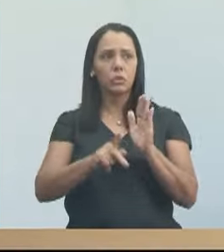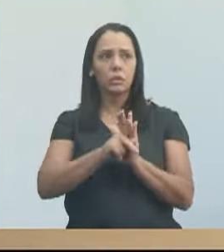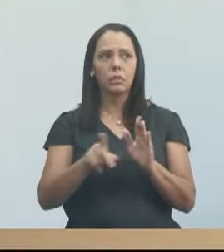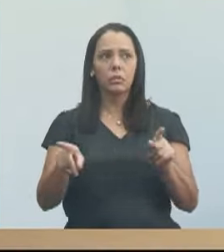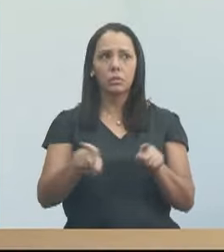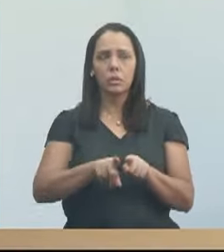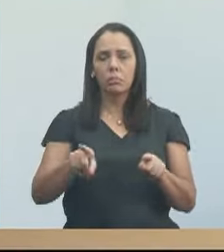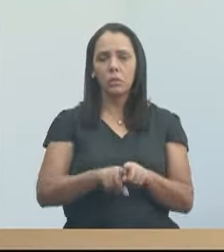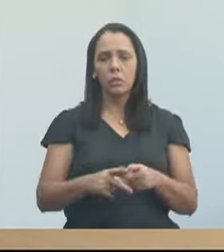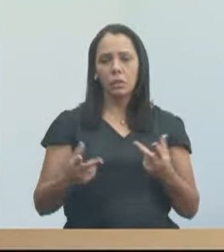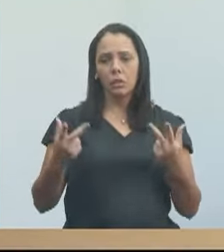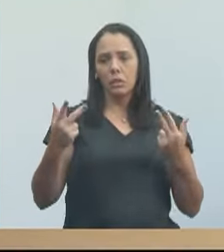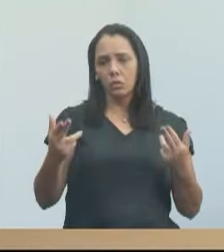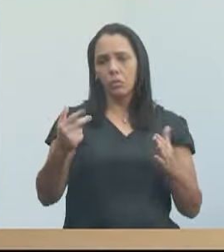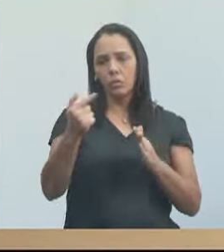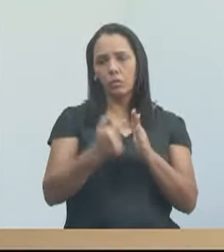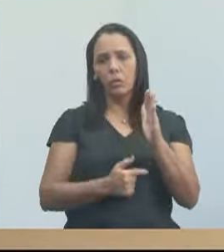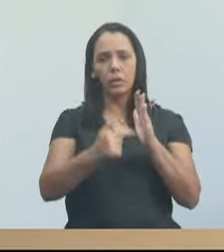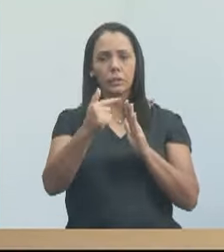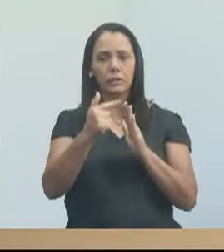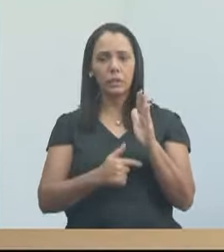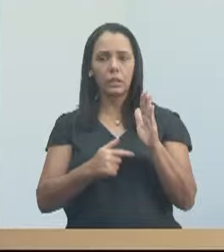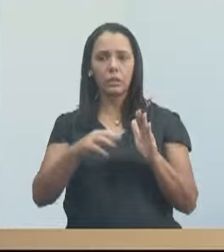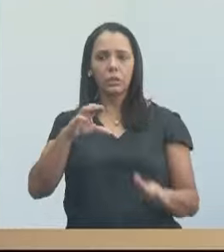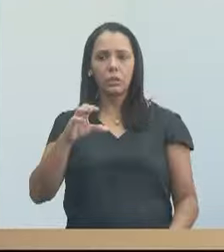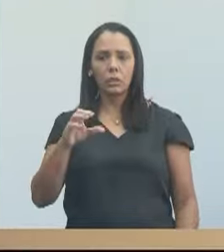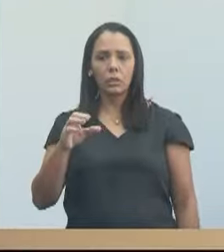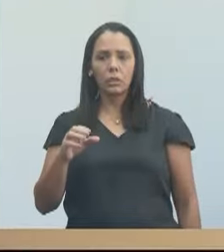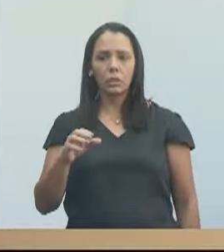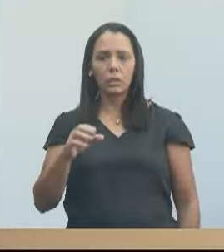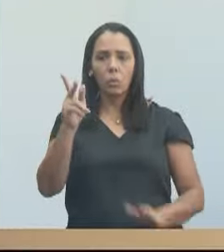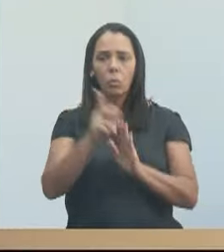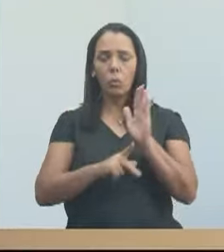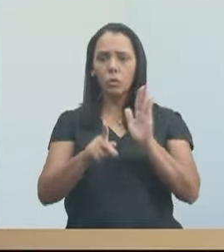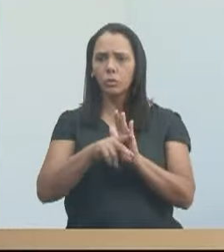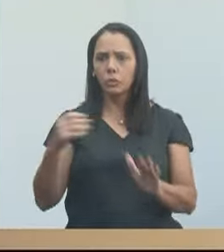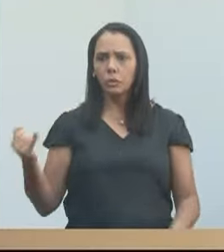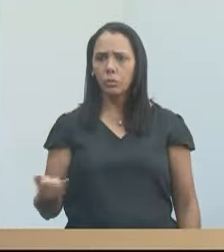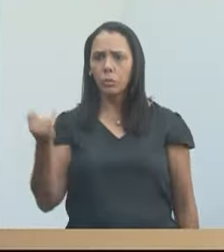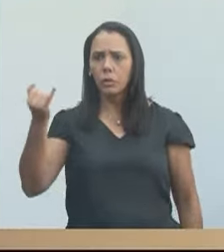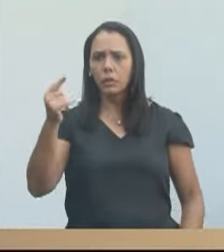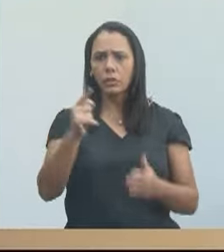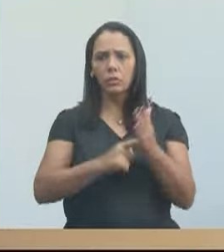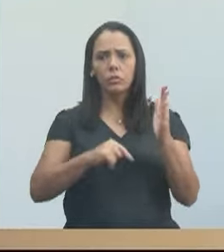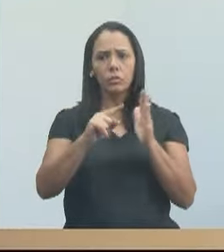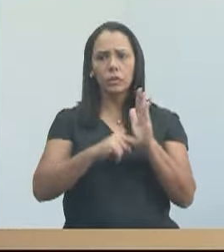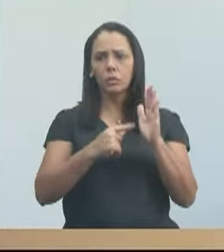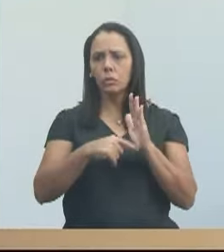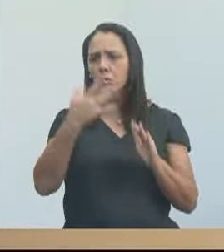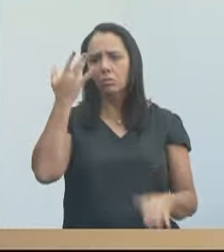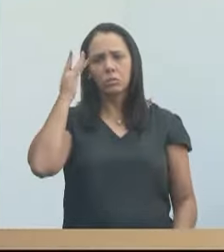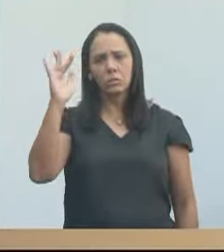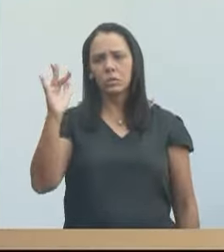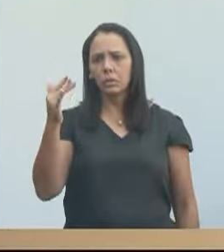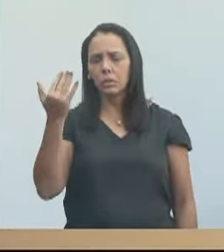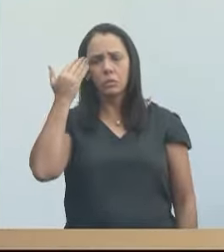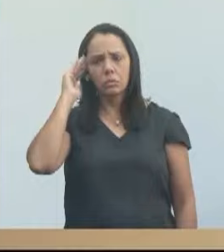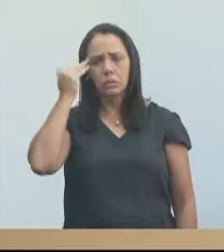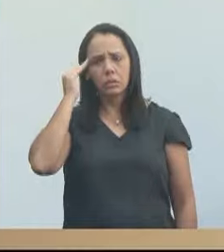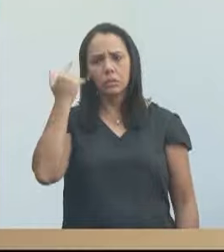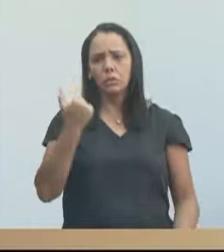as ONGs doem somente animal castrado e vacinado. Ele vetou esse projeto. Eu não consigo entender um negócio desse.